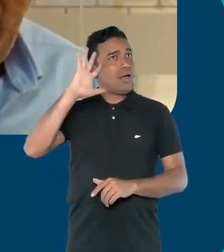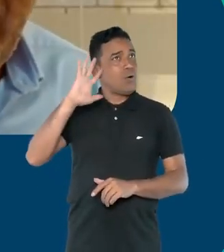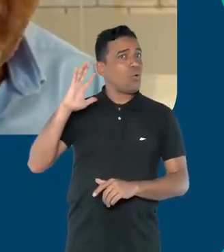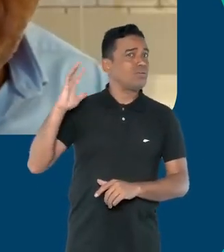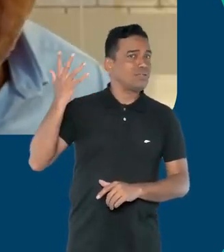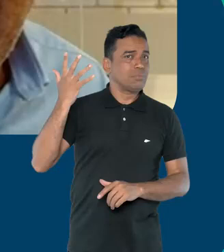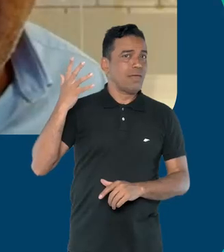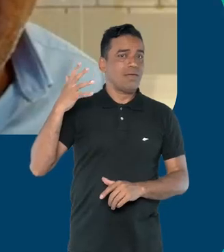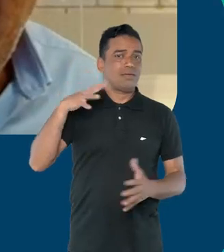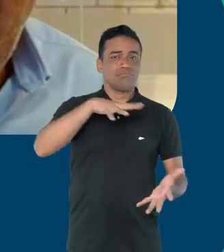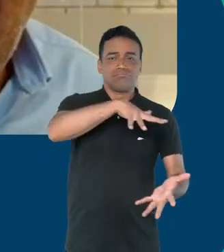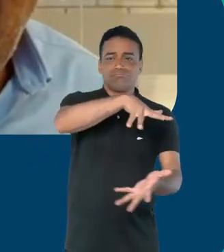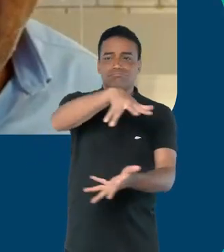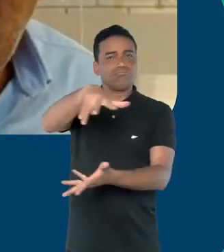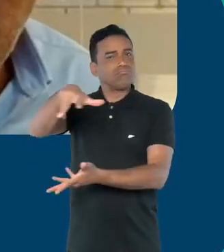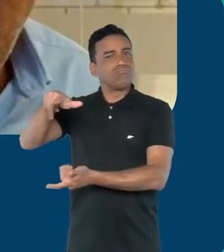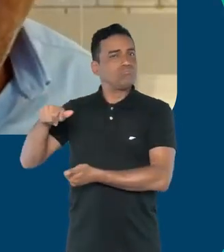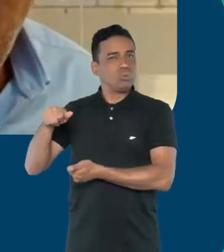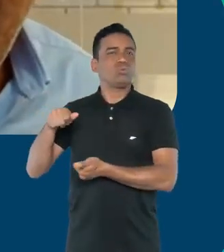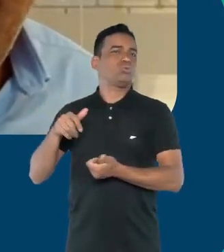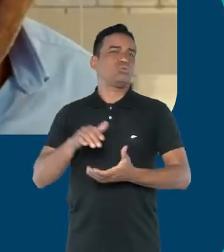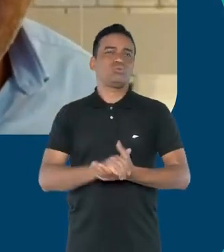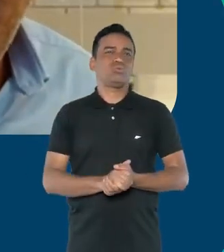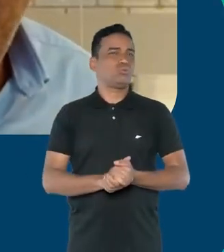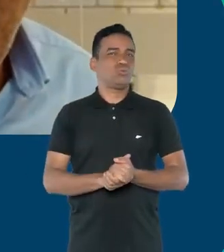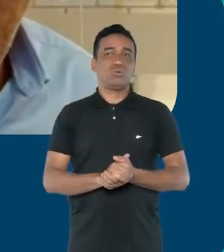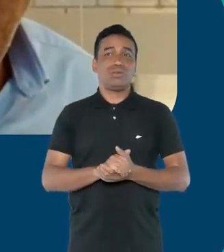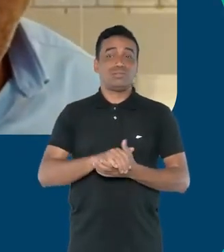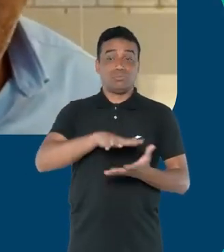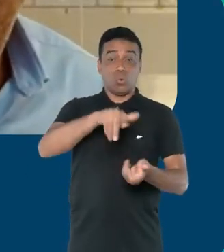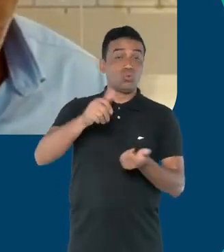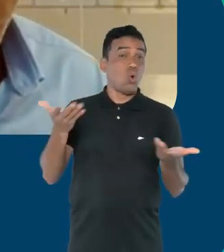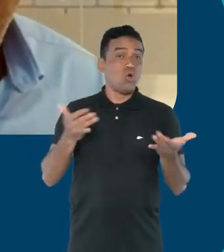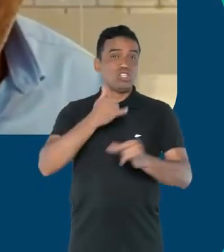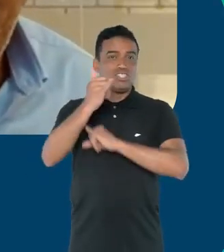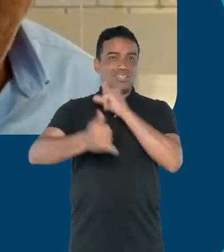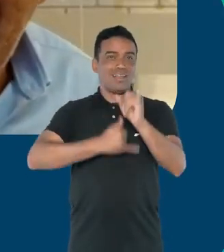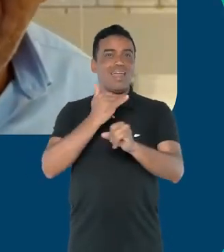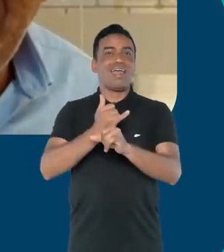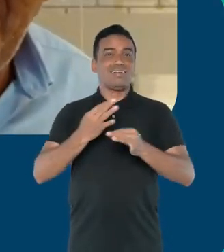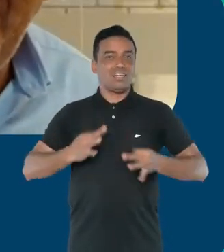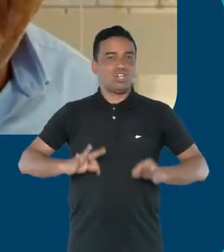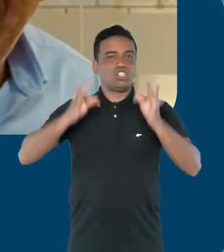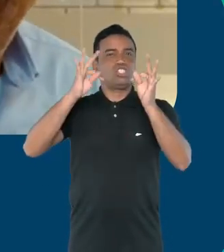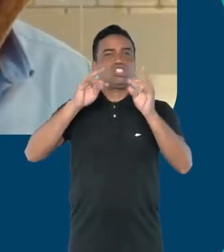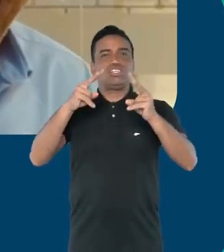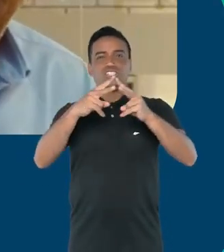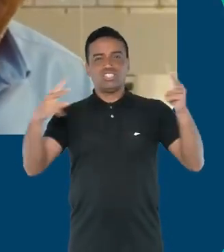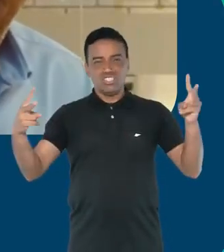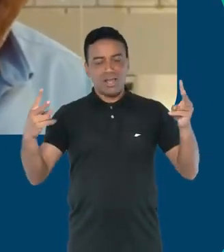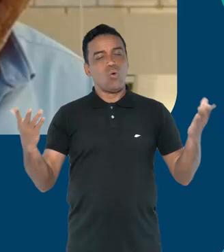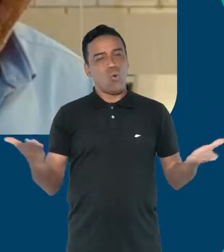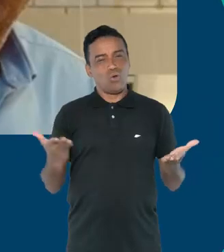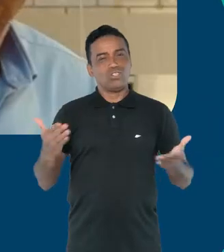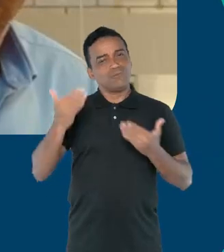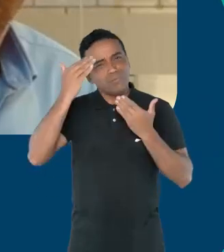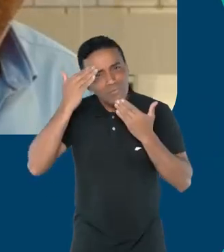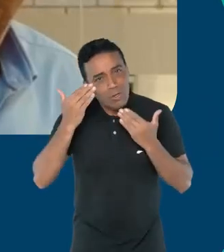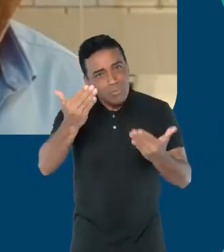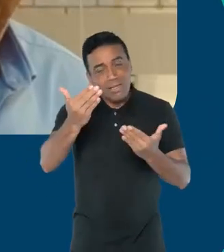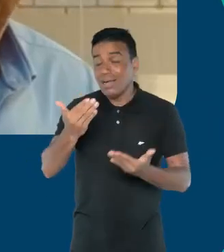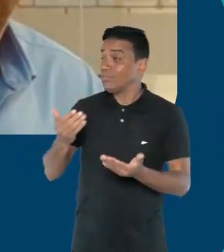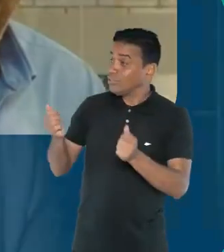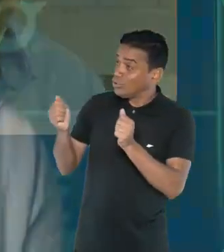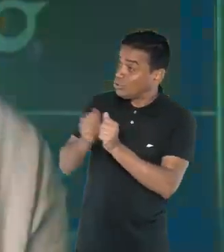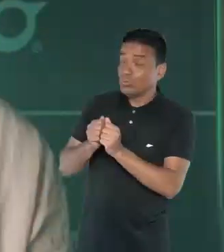da gente olhar o que está acontecendo ao nosso redor, nessa fogueira digital que a gente vive hoje em dia. Maravilha,